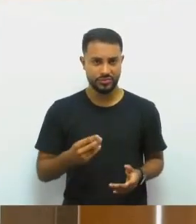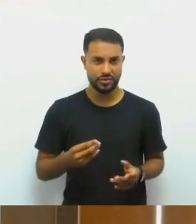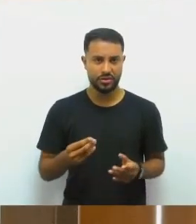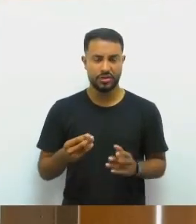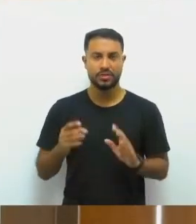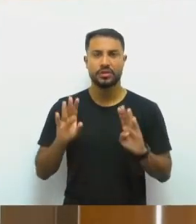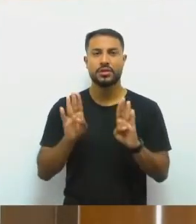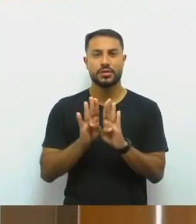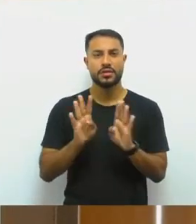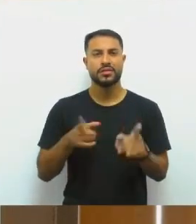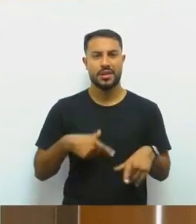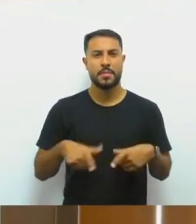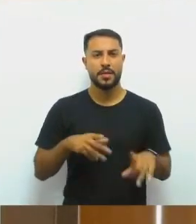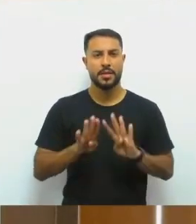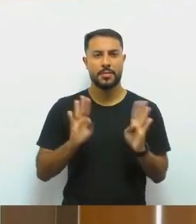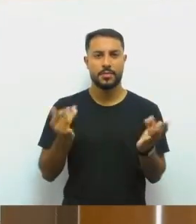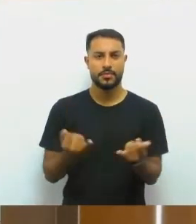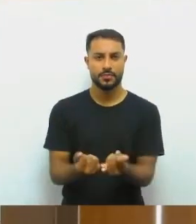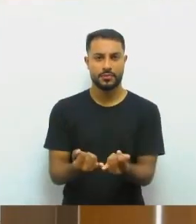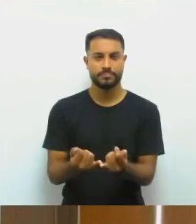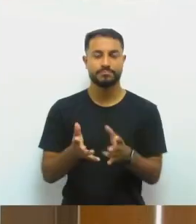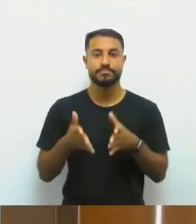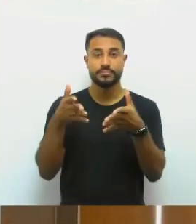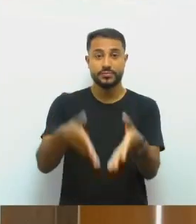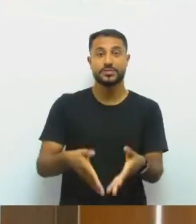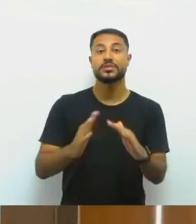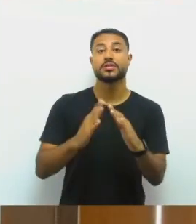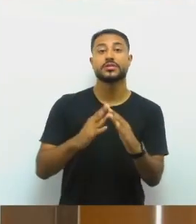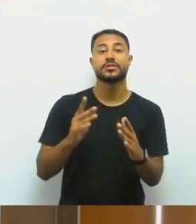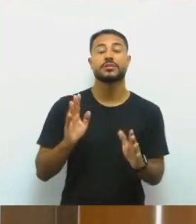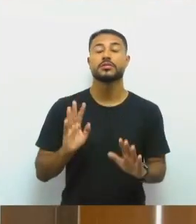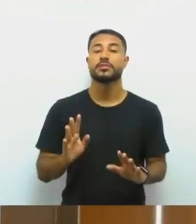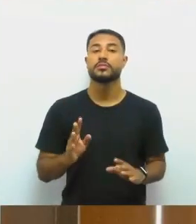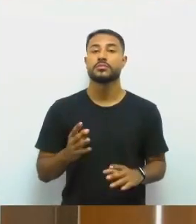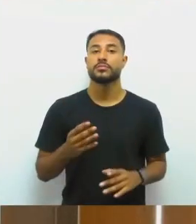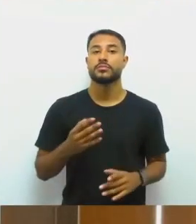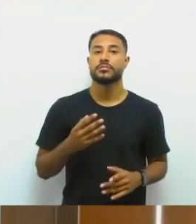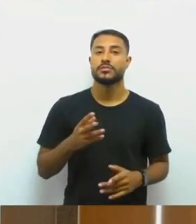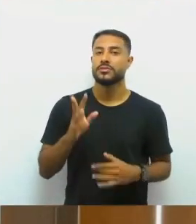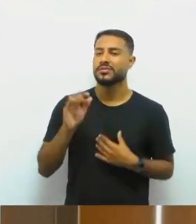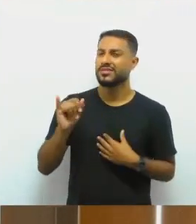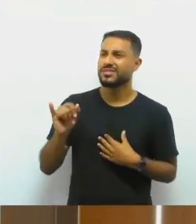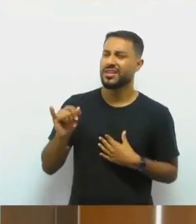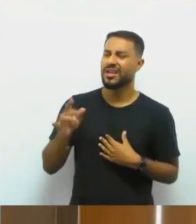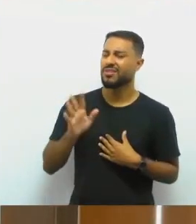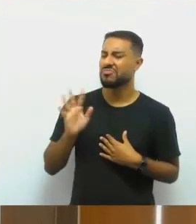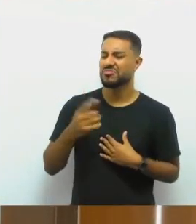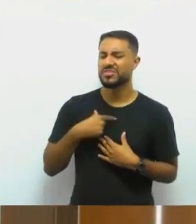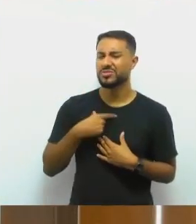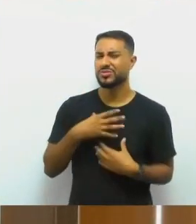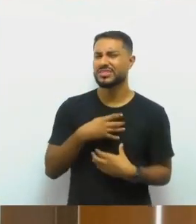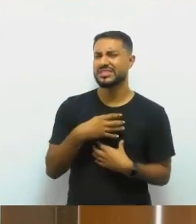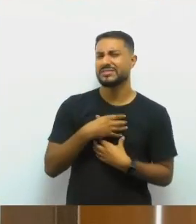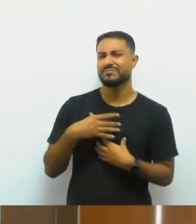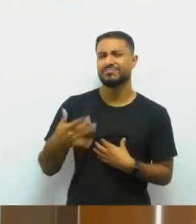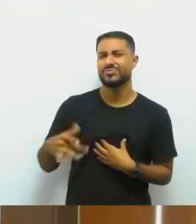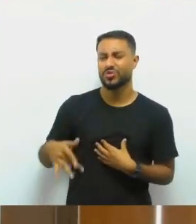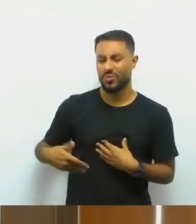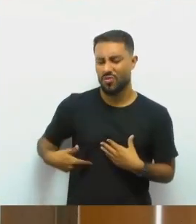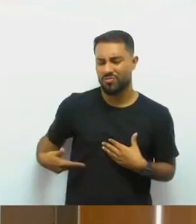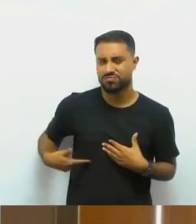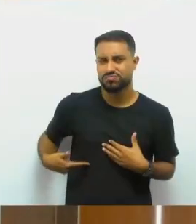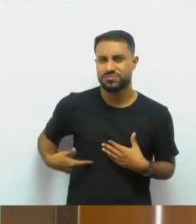assim, meu filho, eu estou sentindo dor, uma dor abdominal desde cedo, eu preciso ir ao